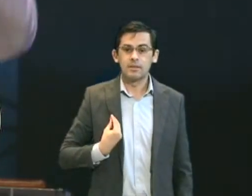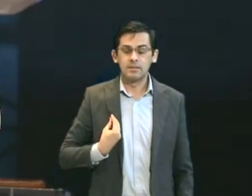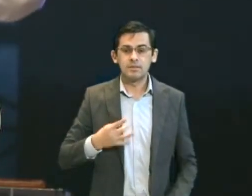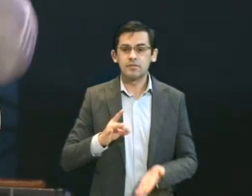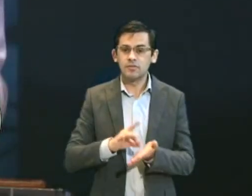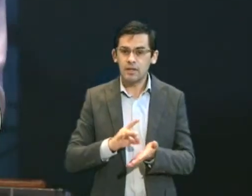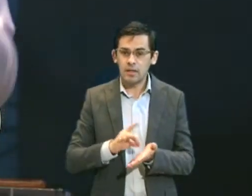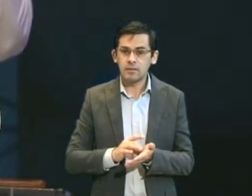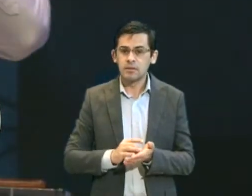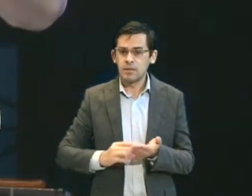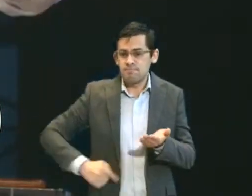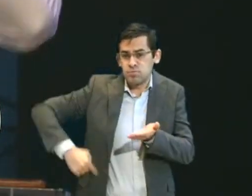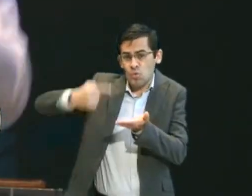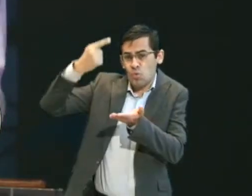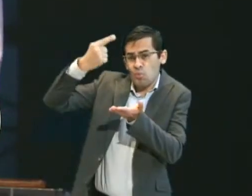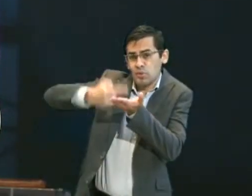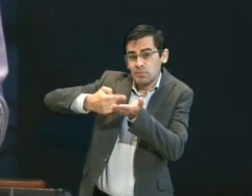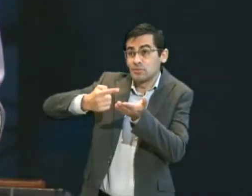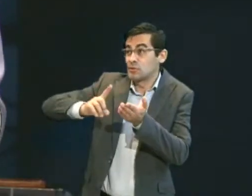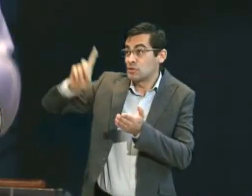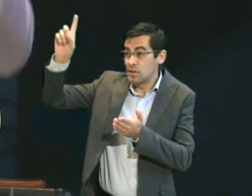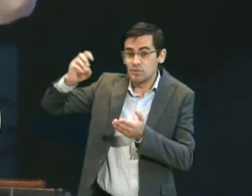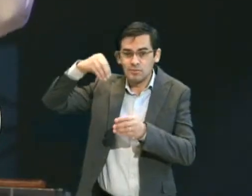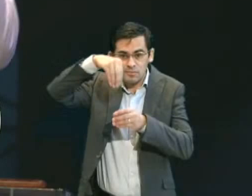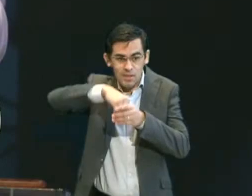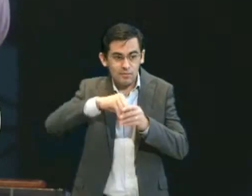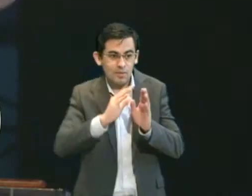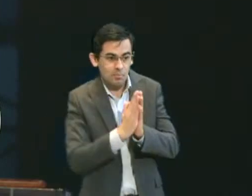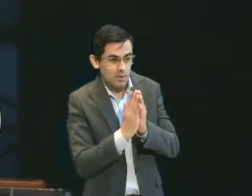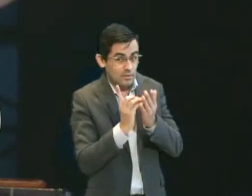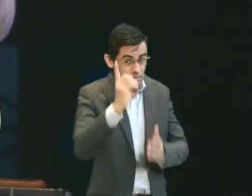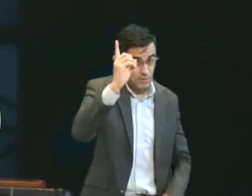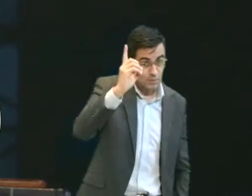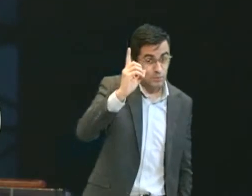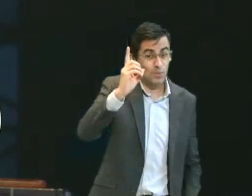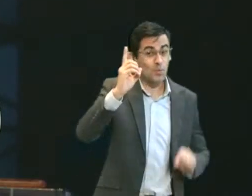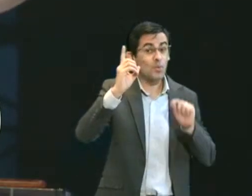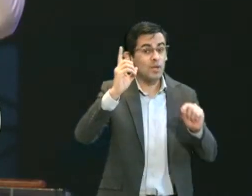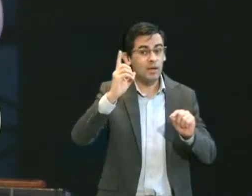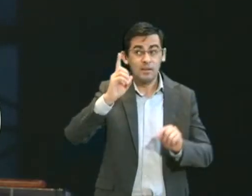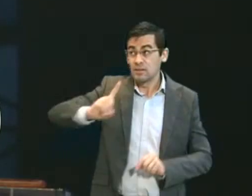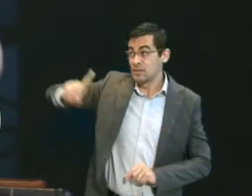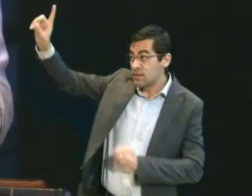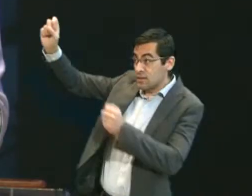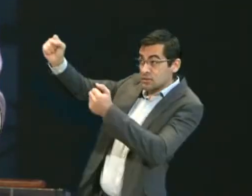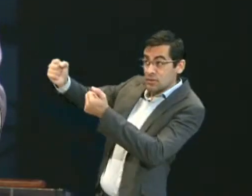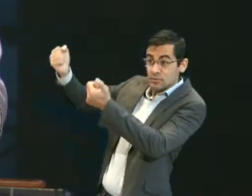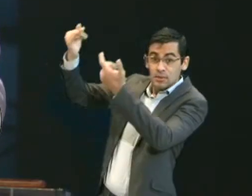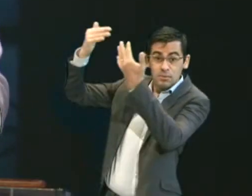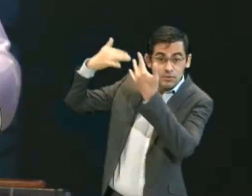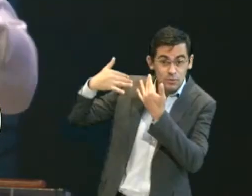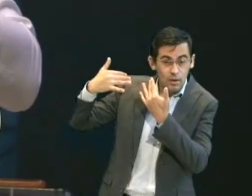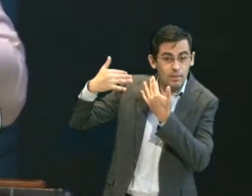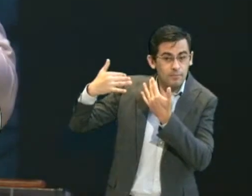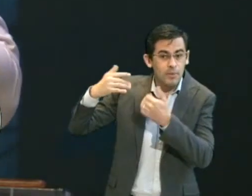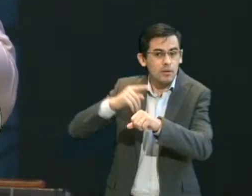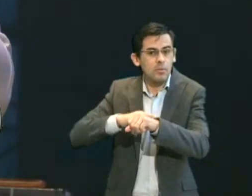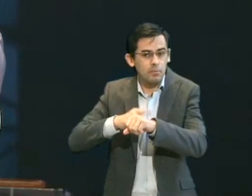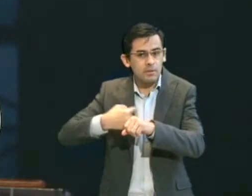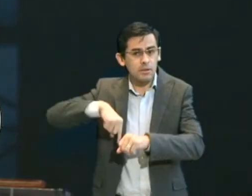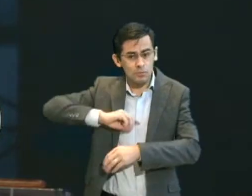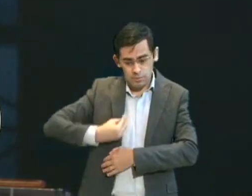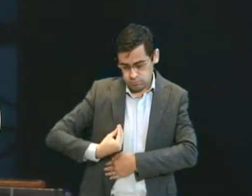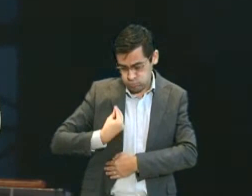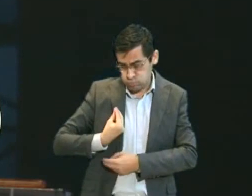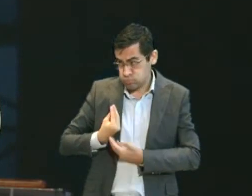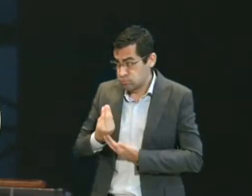confirmada por juramento de Deus na Bíblia. Ele vai nos abençoar. Quando entregamos a nossa